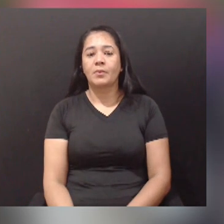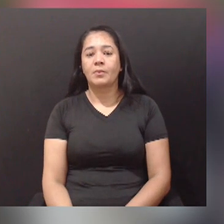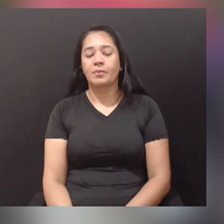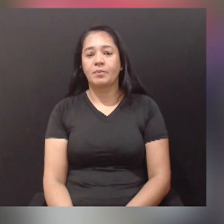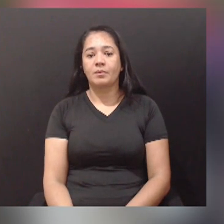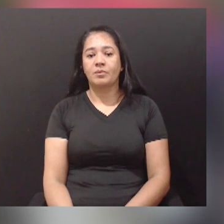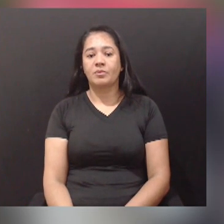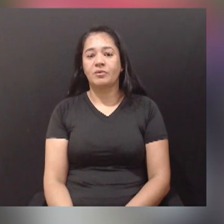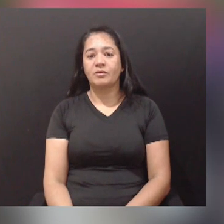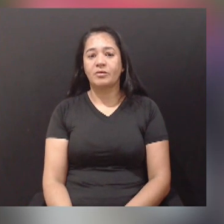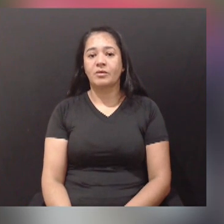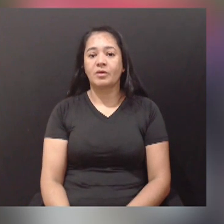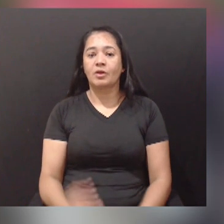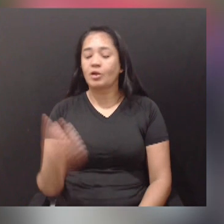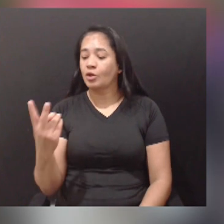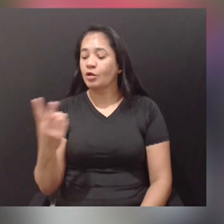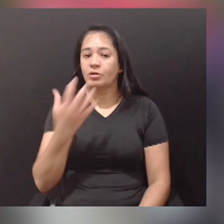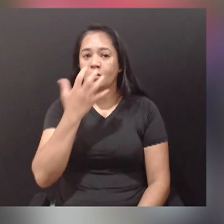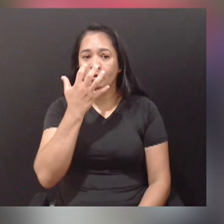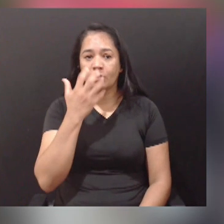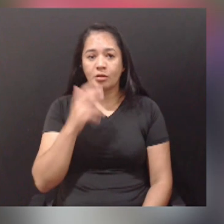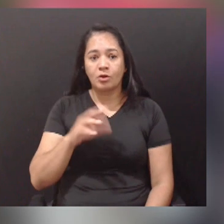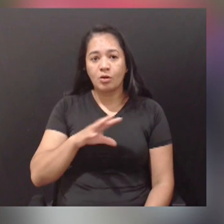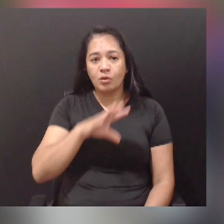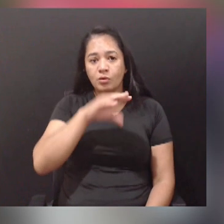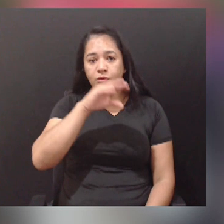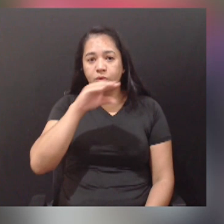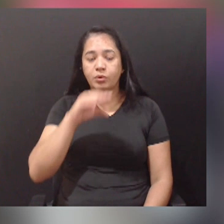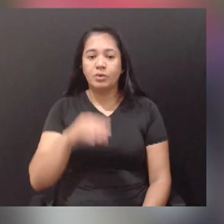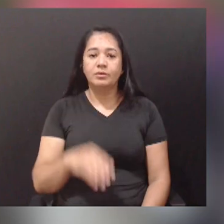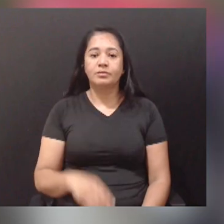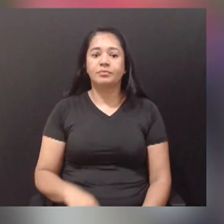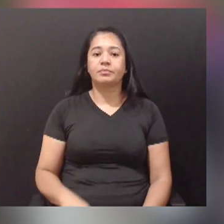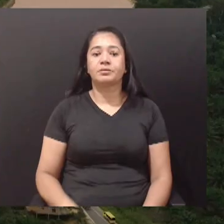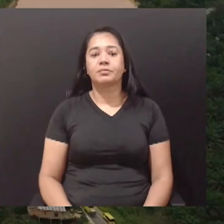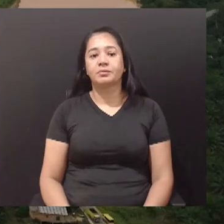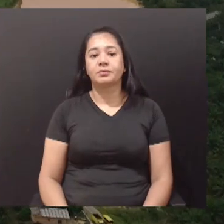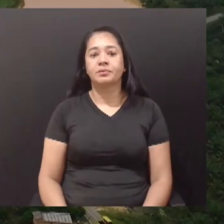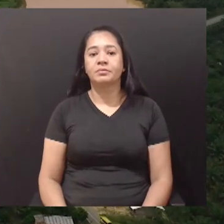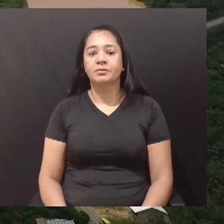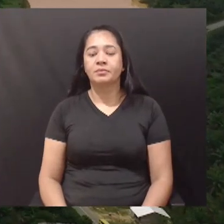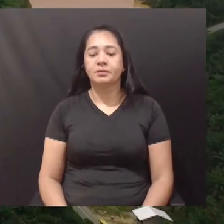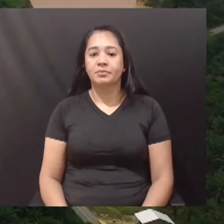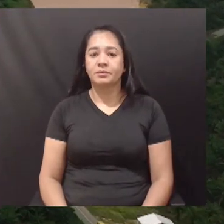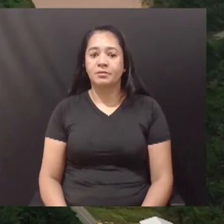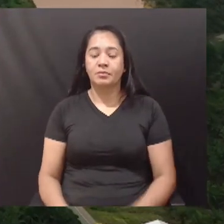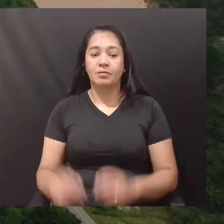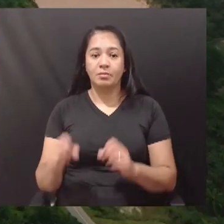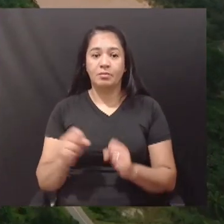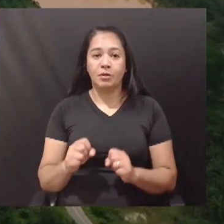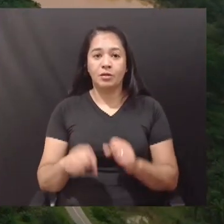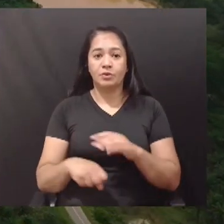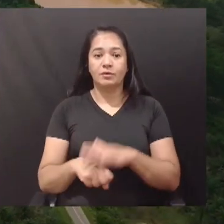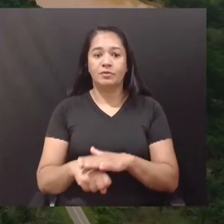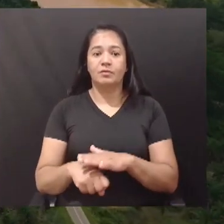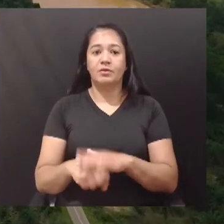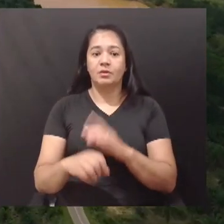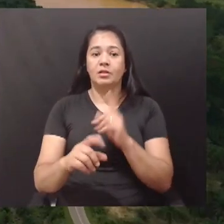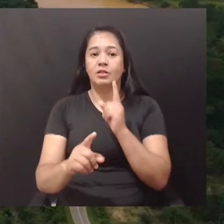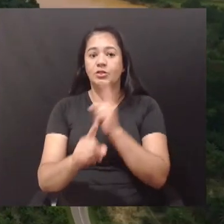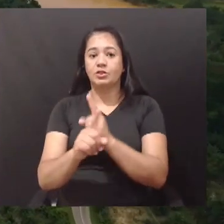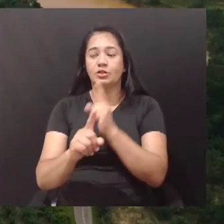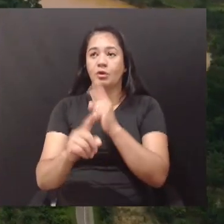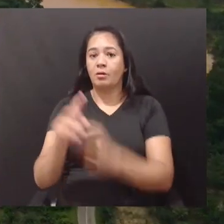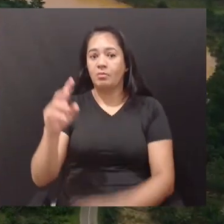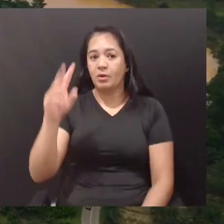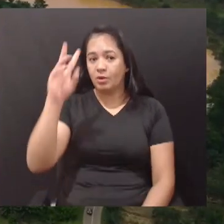Uma dupla de cães farejadores, o Labrador Yagi e o Cocker Spaniel Queen, podem ter feito uma descoberta histórica